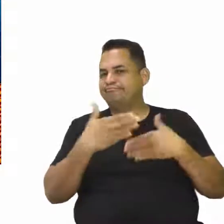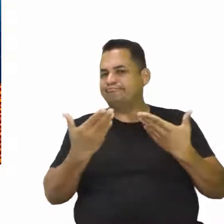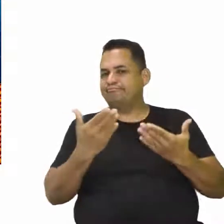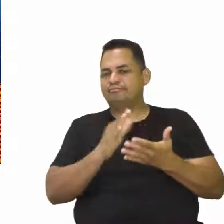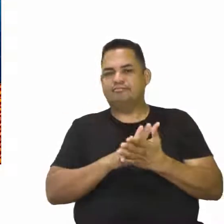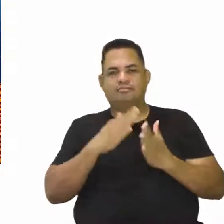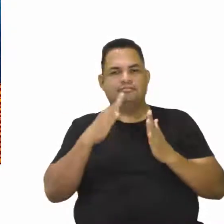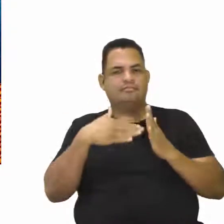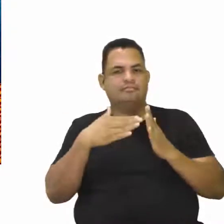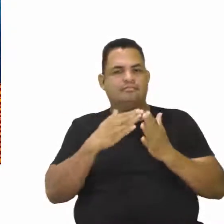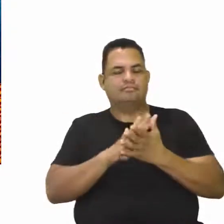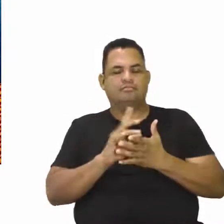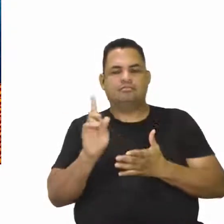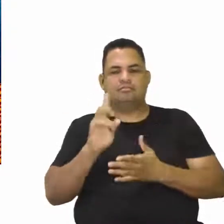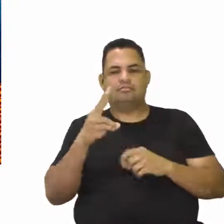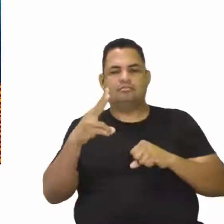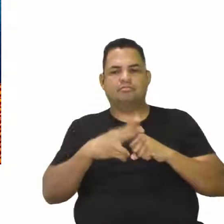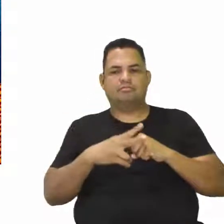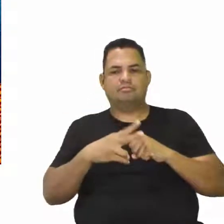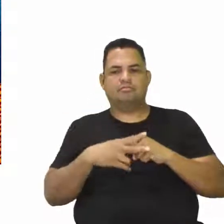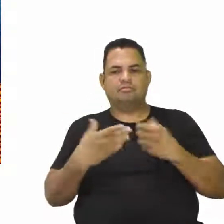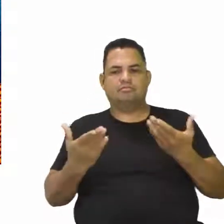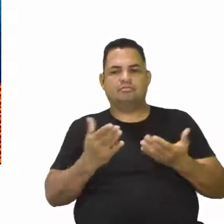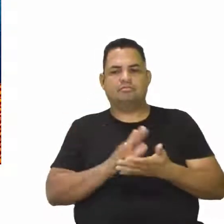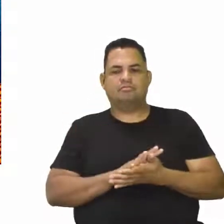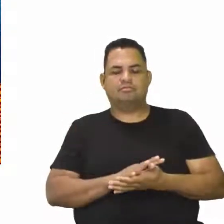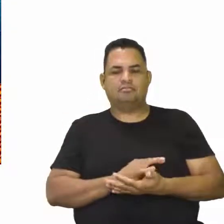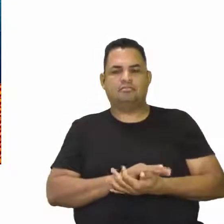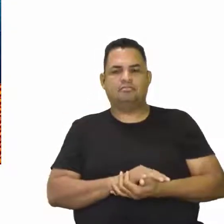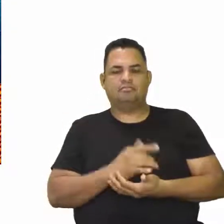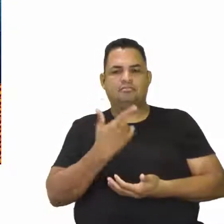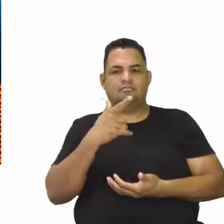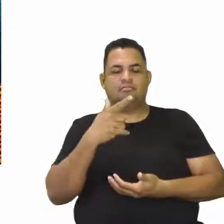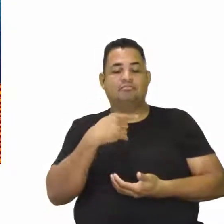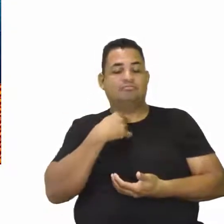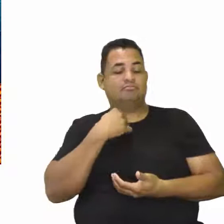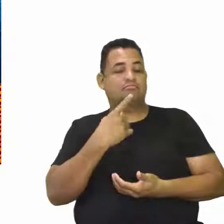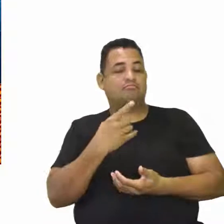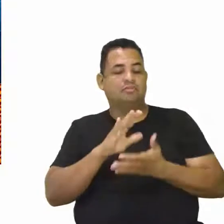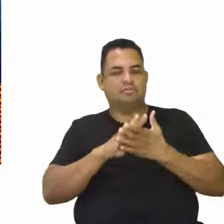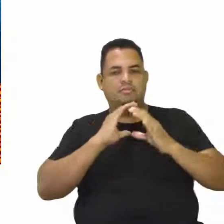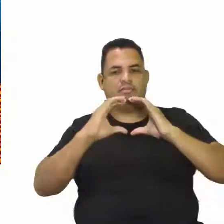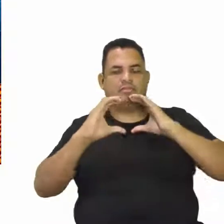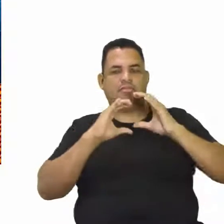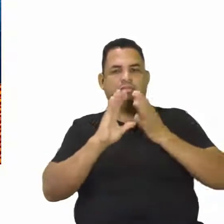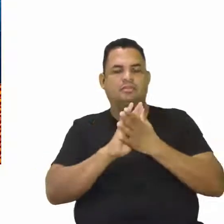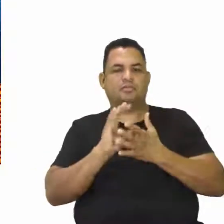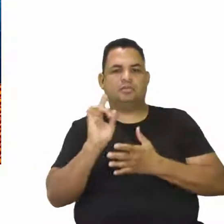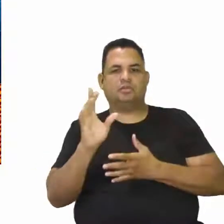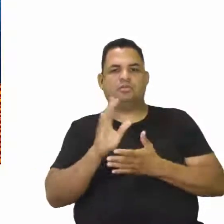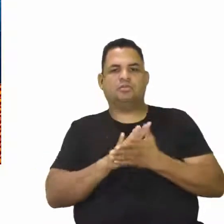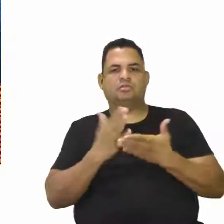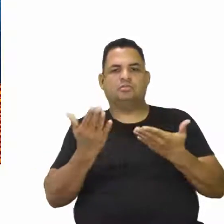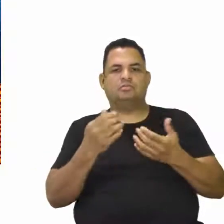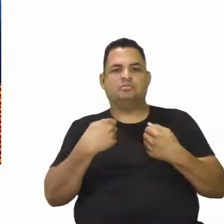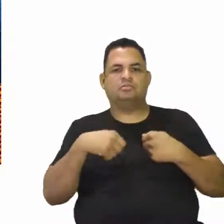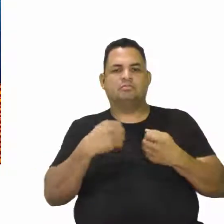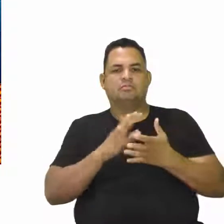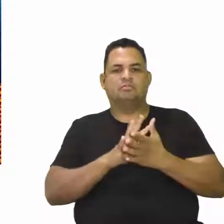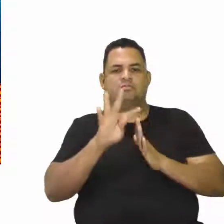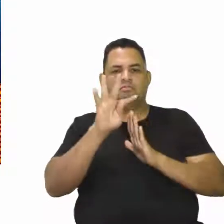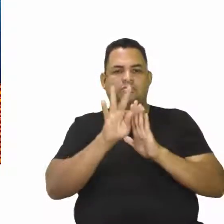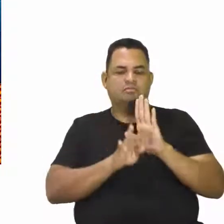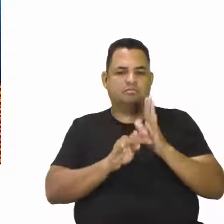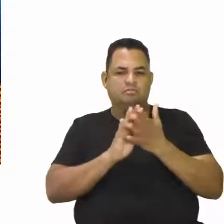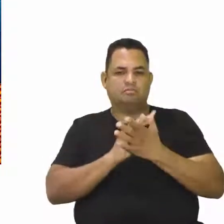quê? Não verbal. E aí, então, não tem como comunicar, né, sozinha lá no Enem. Precisa do